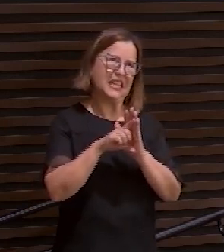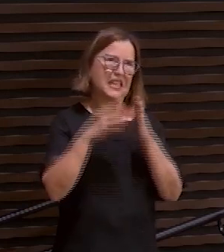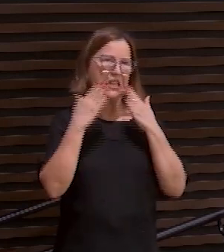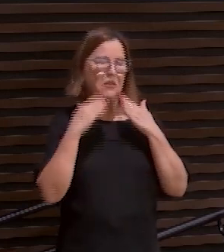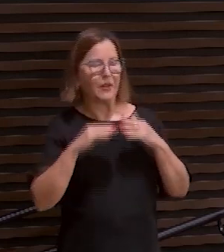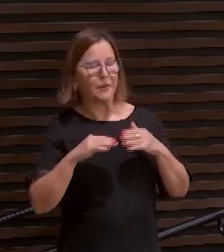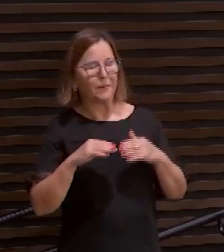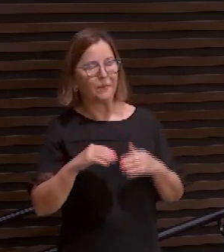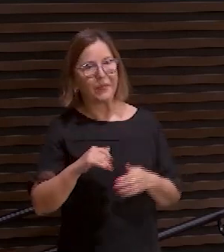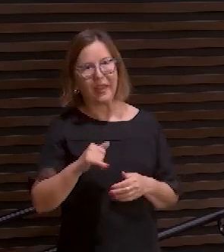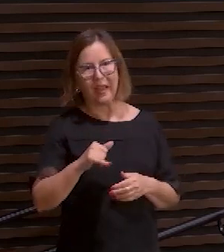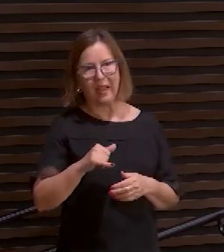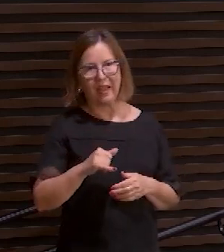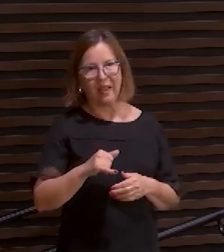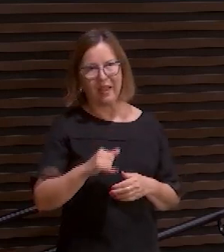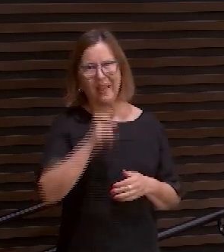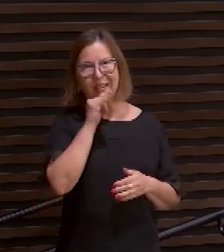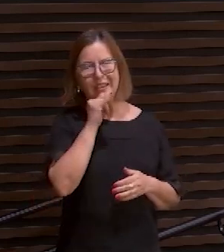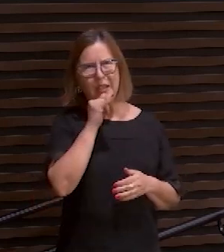chover.